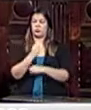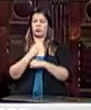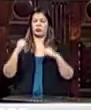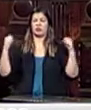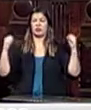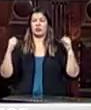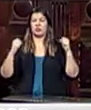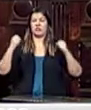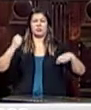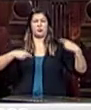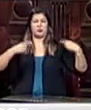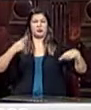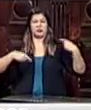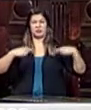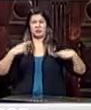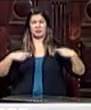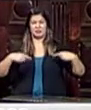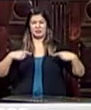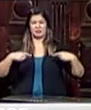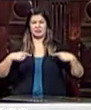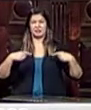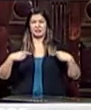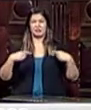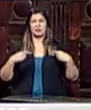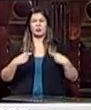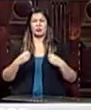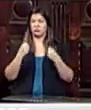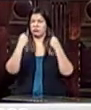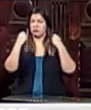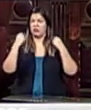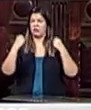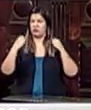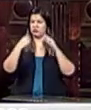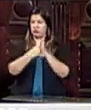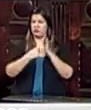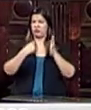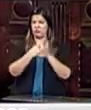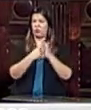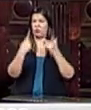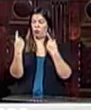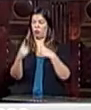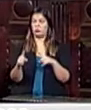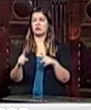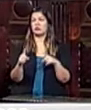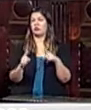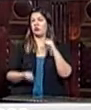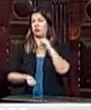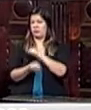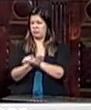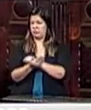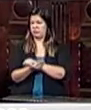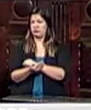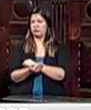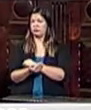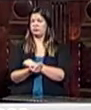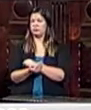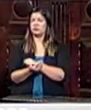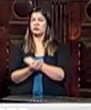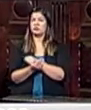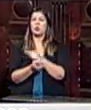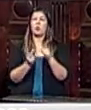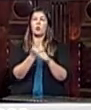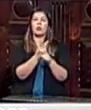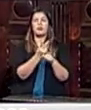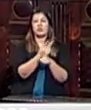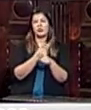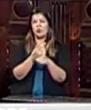grande combatente, o grande lutador contra a corrupção, o caçador de